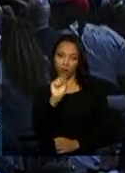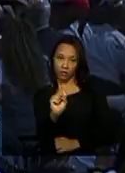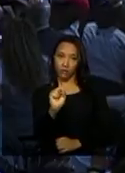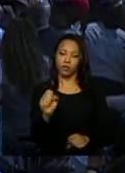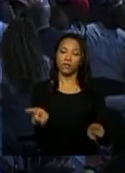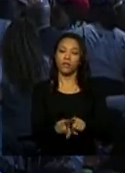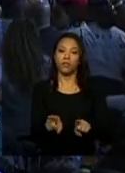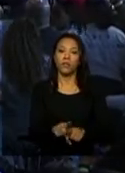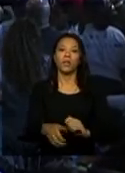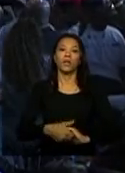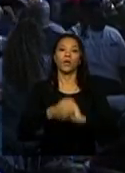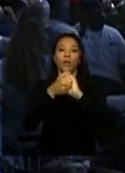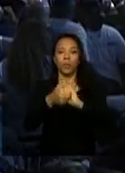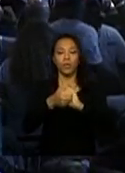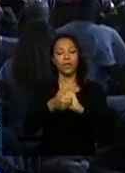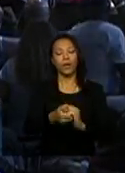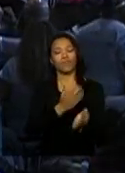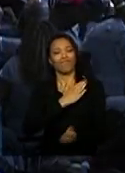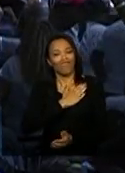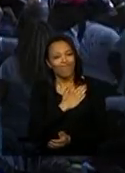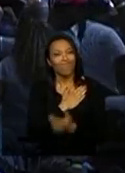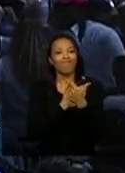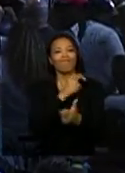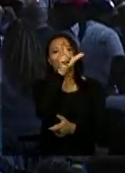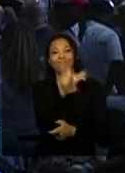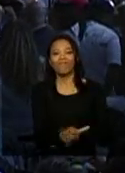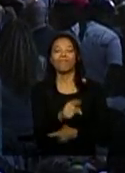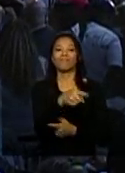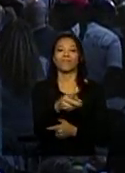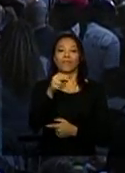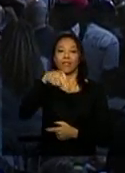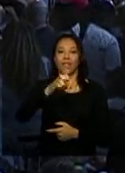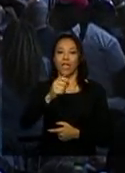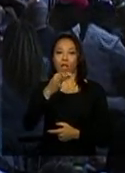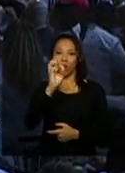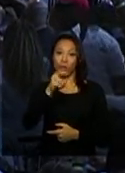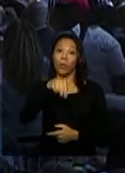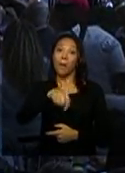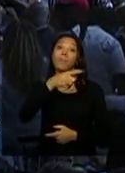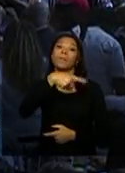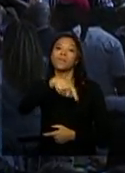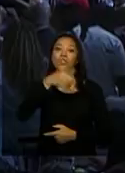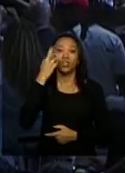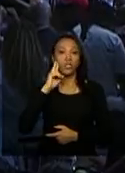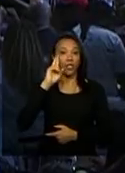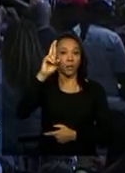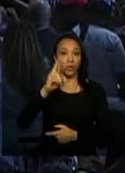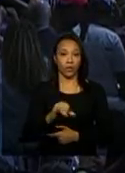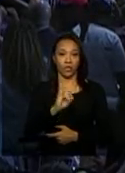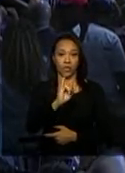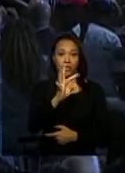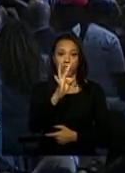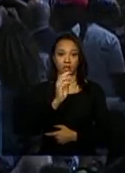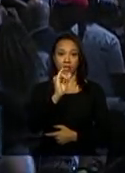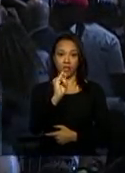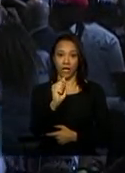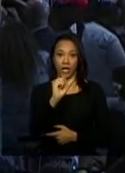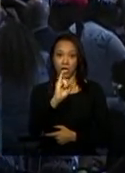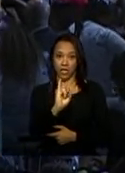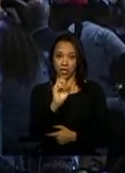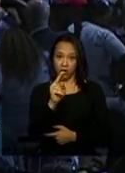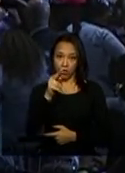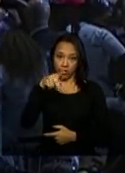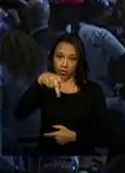cumprimentar o querido Nelton Friedrich, diretor da Itaipu Binacional. Queria